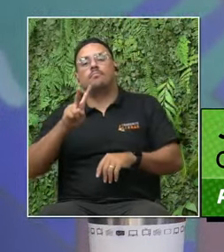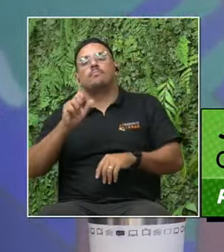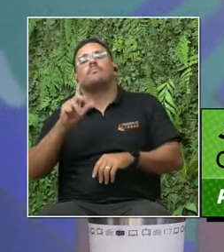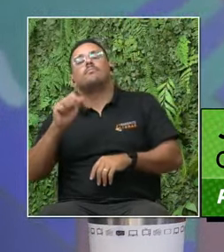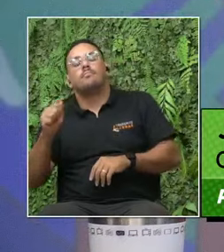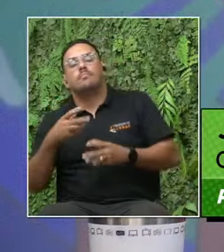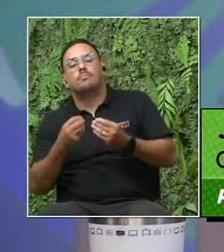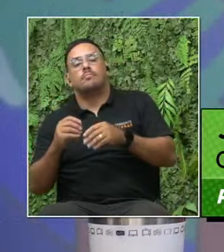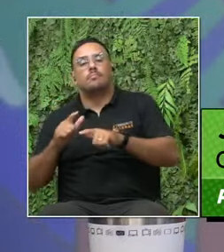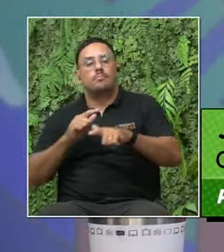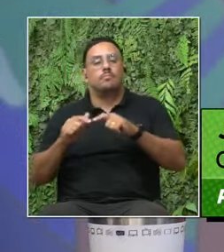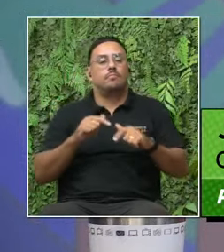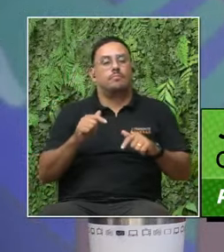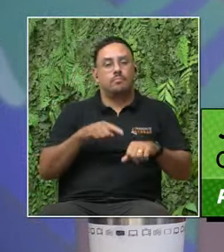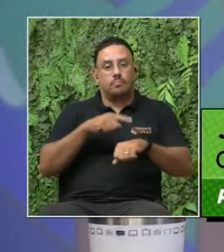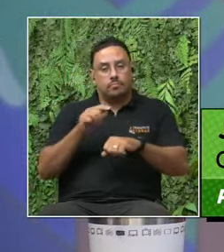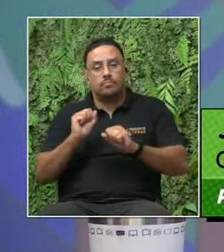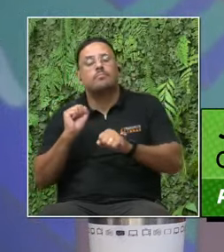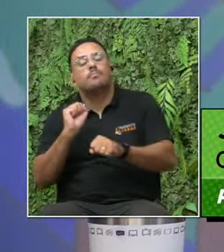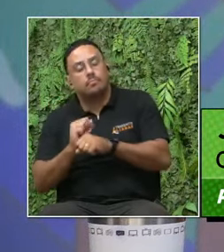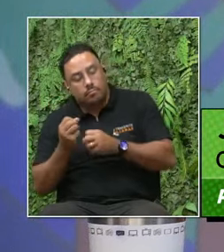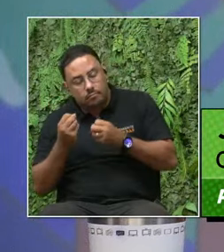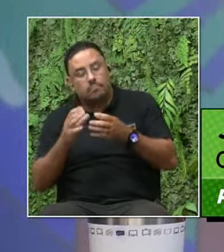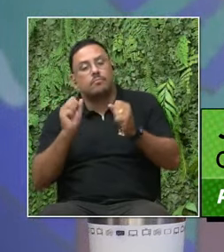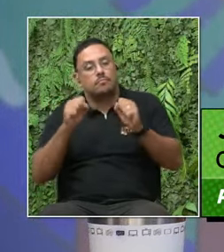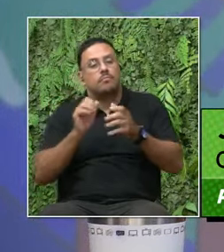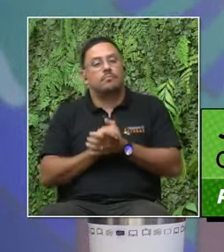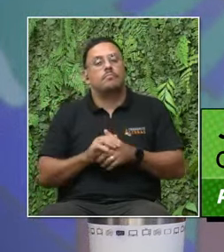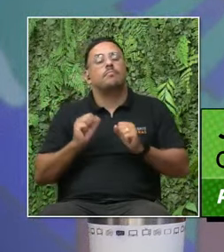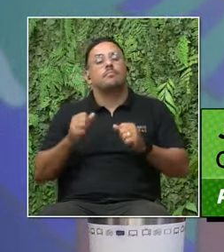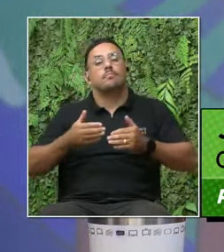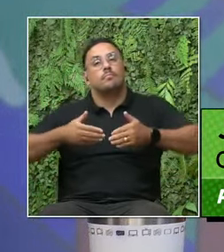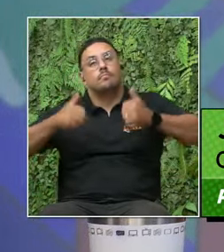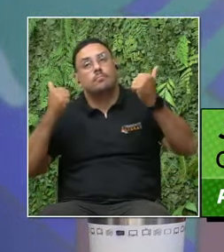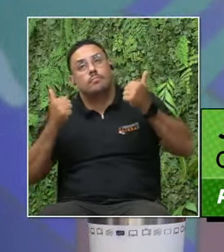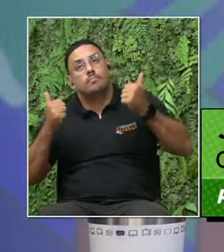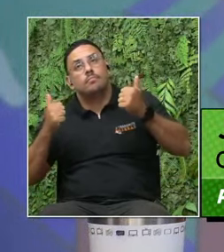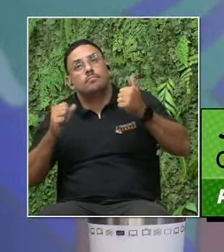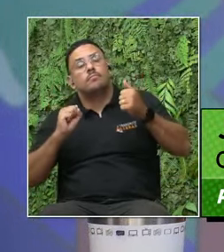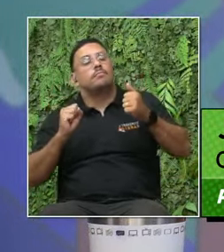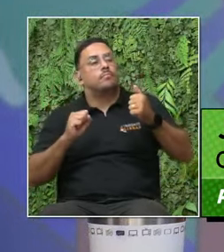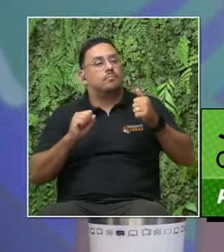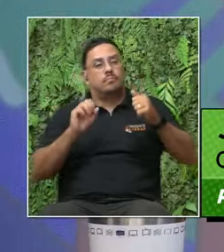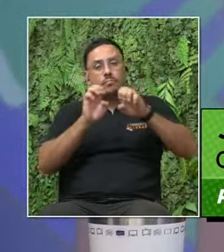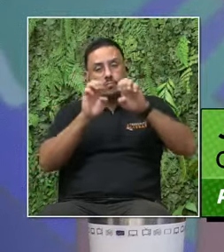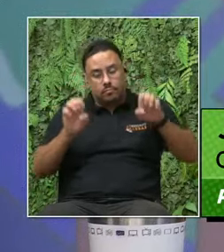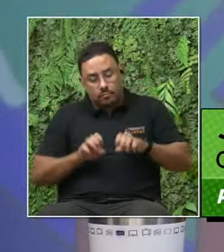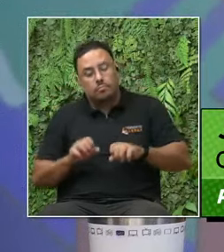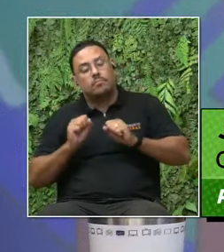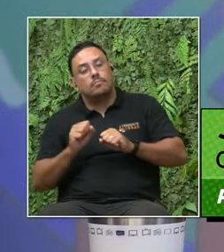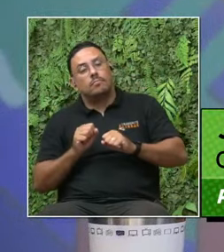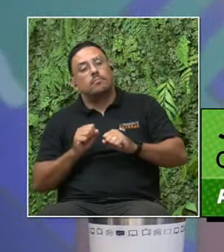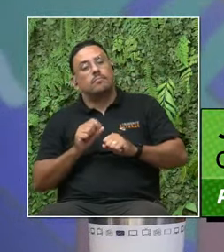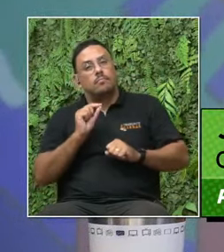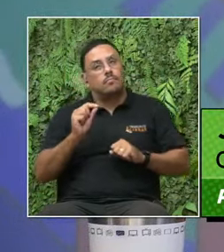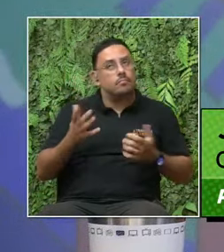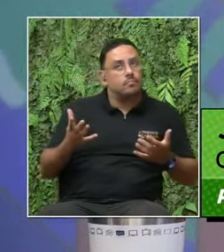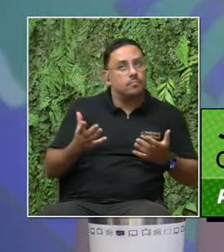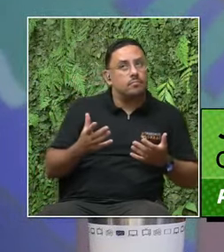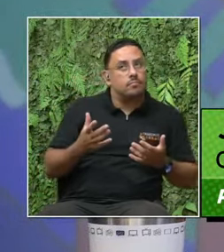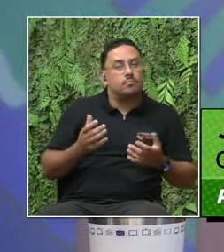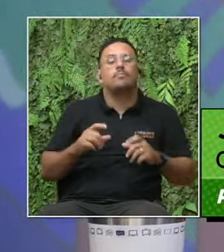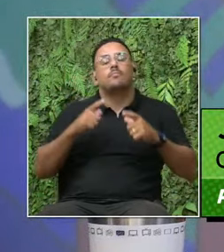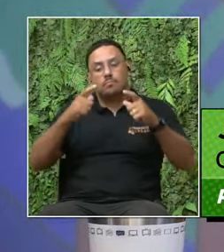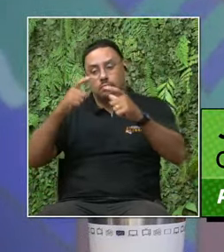Ah mas é um emprego temporado mas dá né pode melhorar eh a estrutura pode pode melhorar